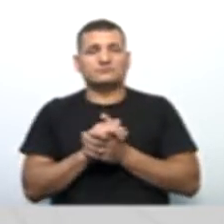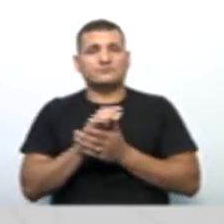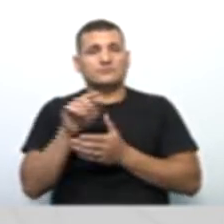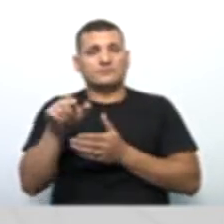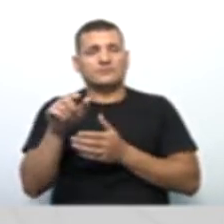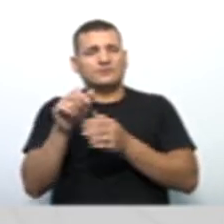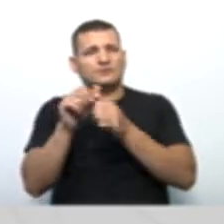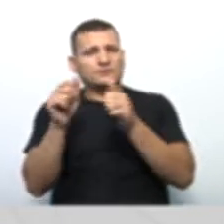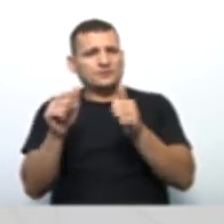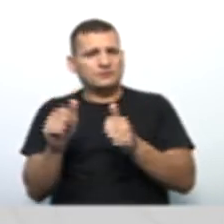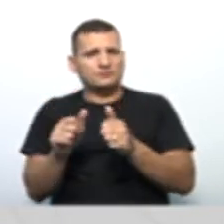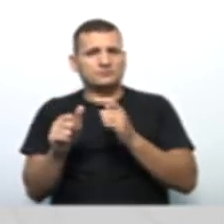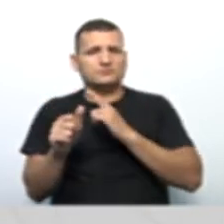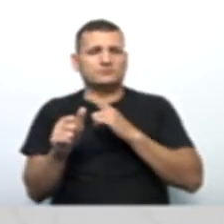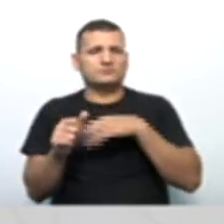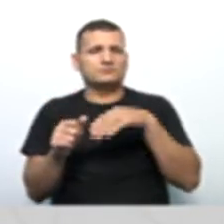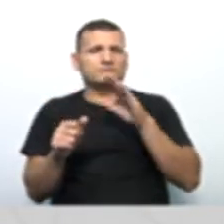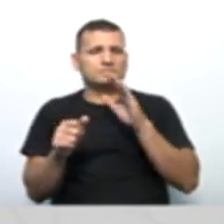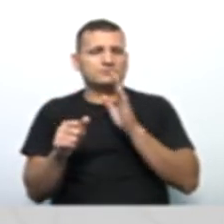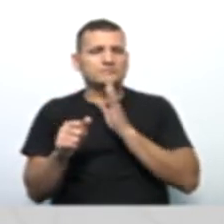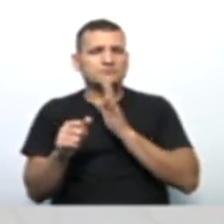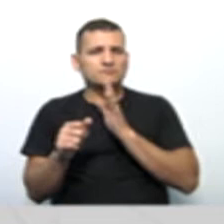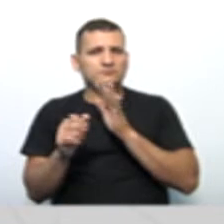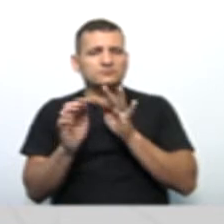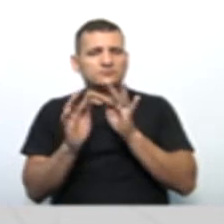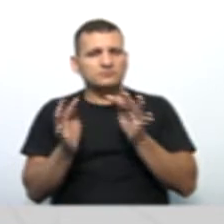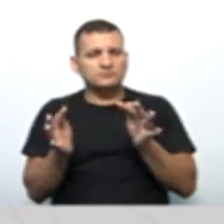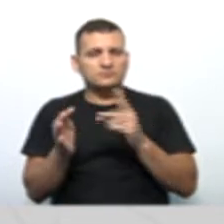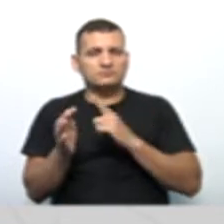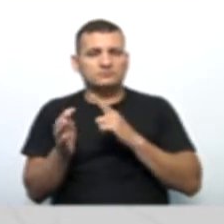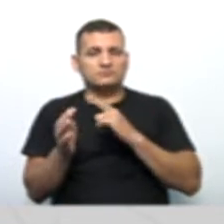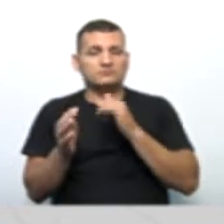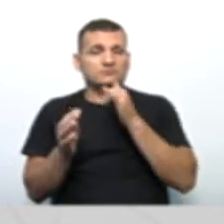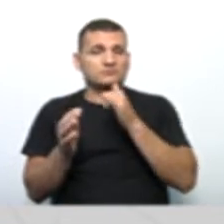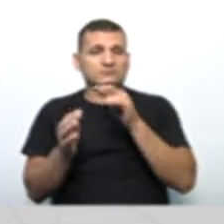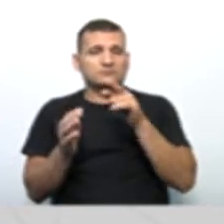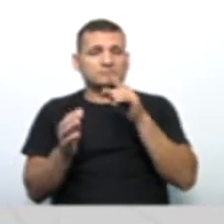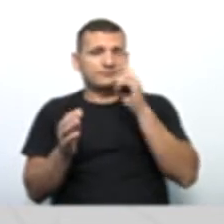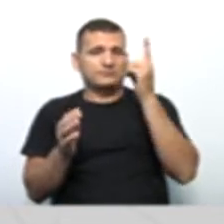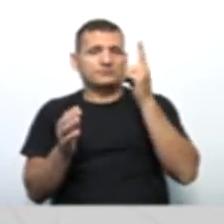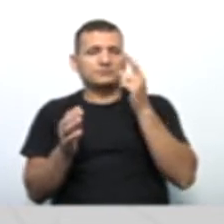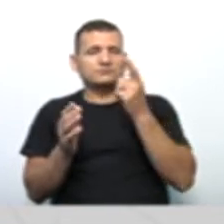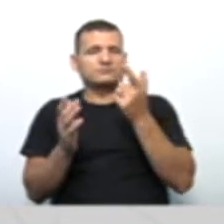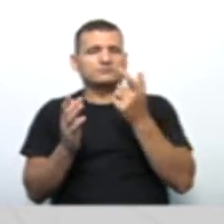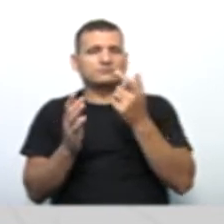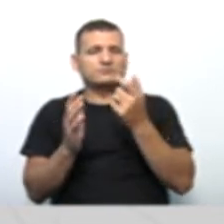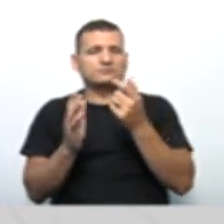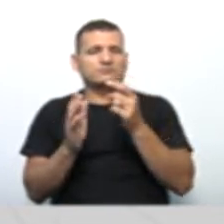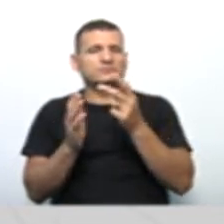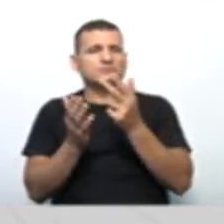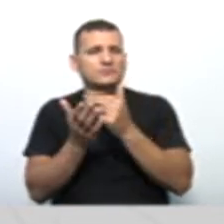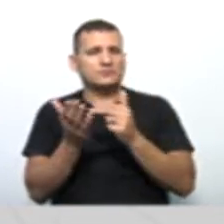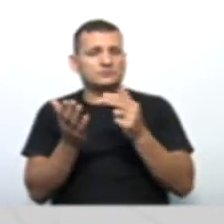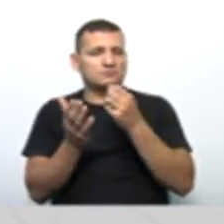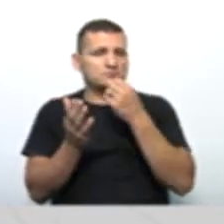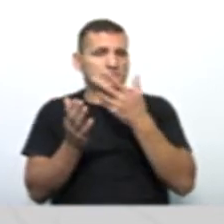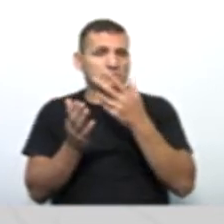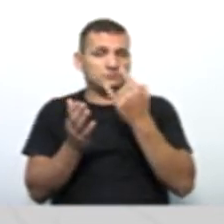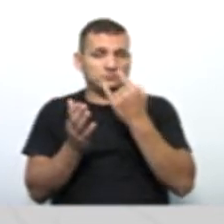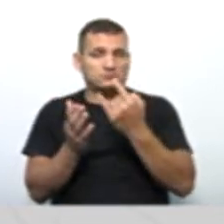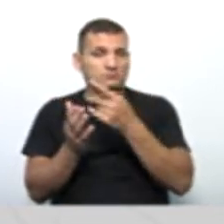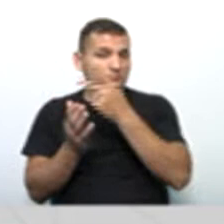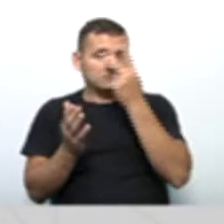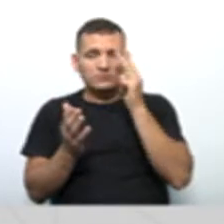ela deixa as coisas mais reconhecíveis se você inventar uma marca um logotipo bacana que chama atenção quando as pessoas